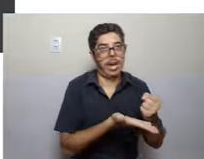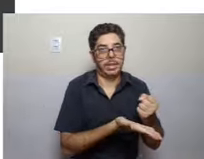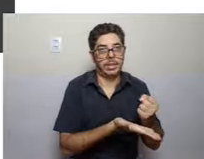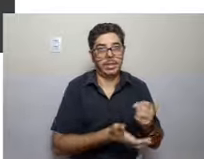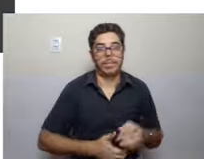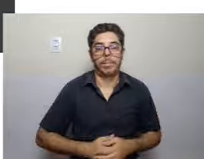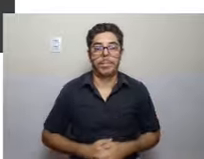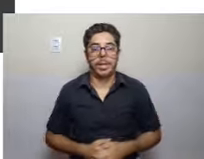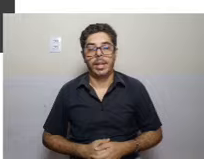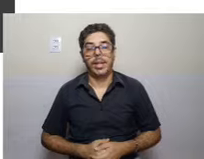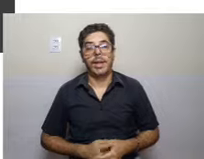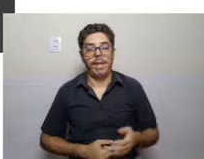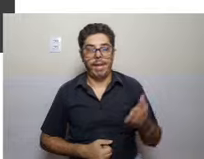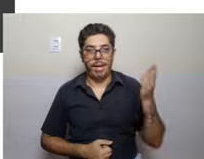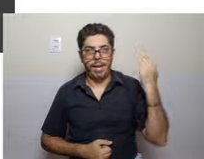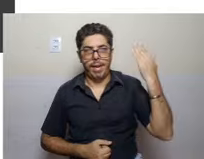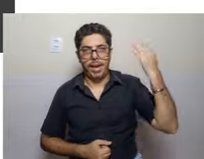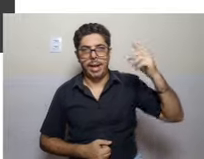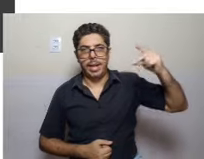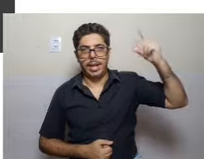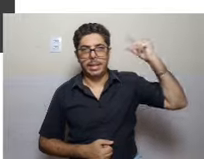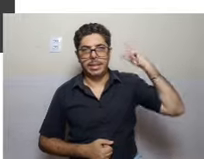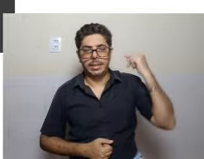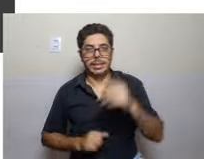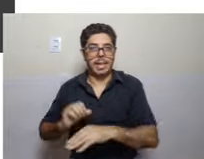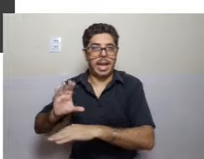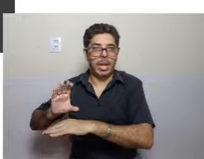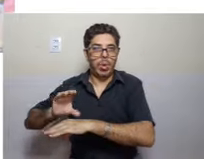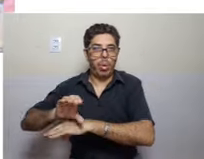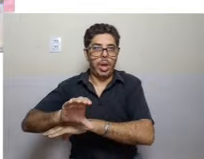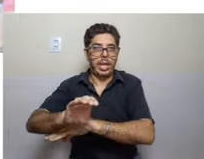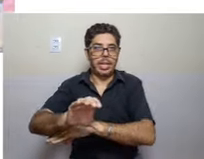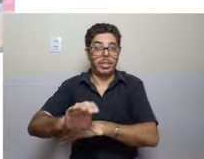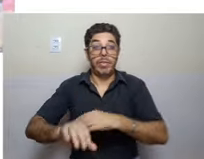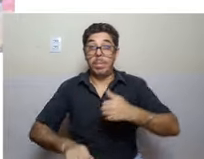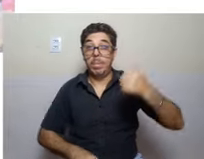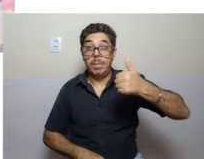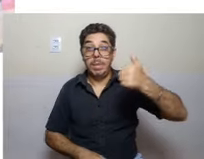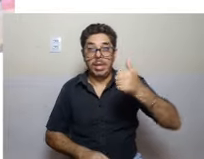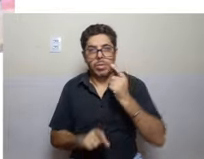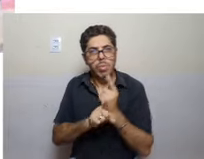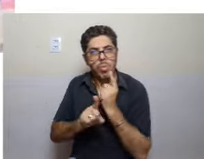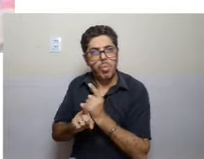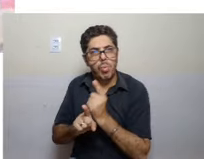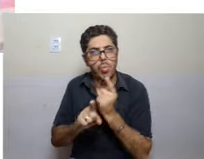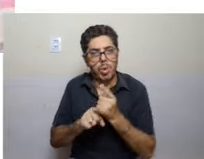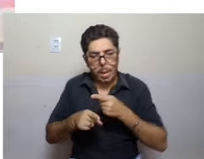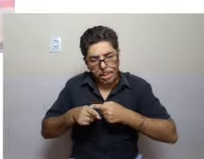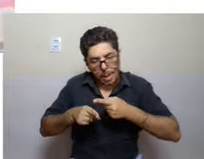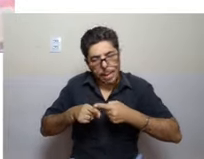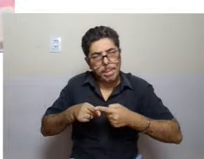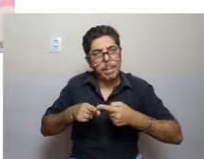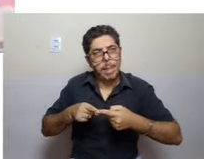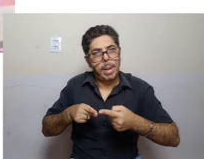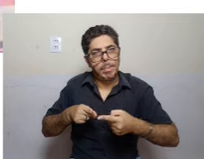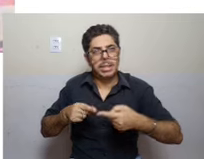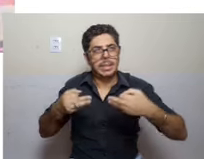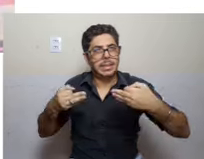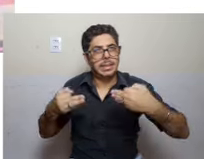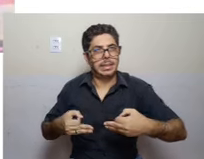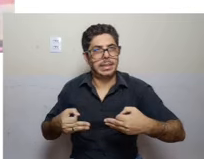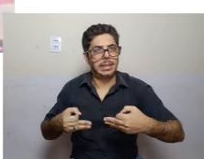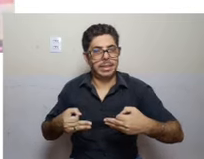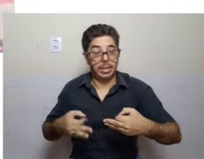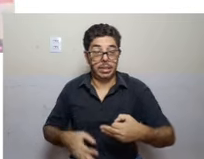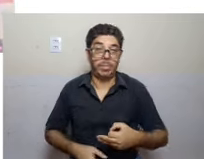a corrente a quantidade medida com precisão, antes mesmo da carga. Além disso, é bem mais fácil medir com precisão a corrente